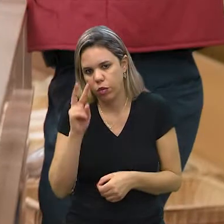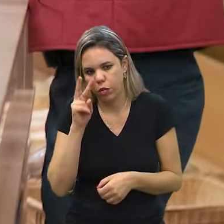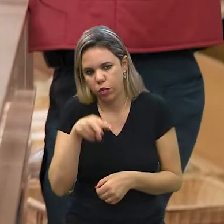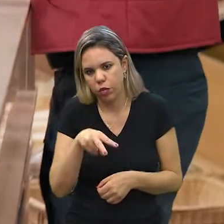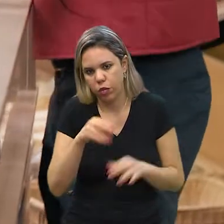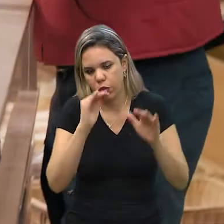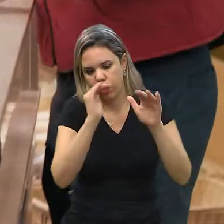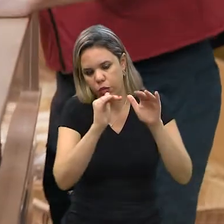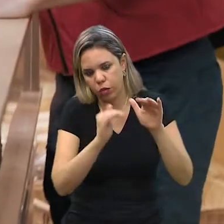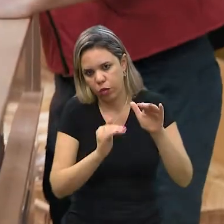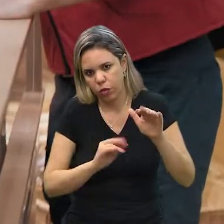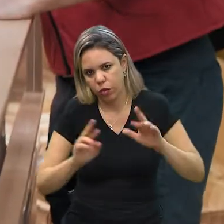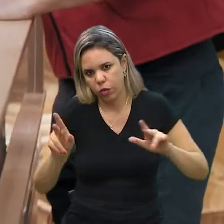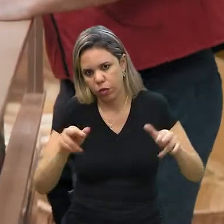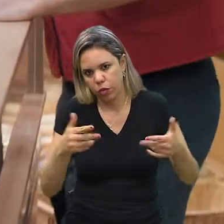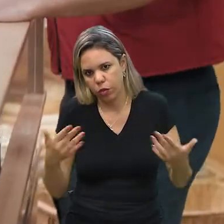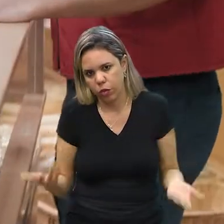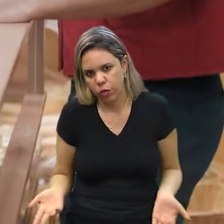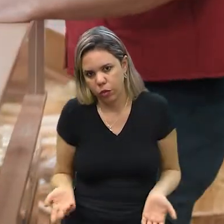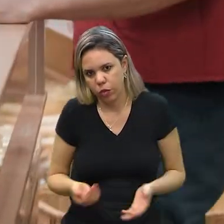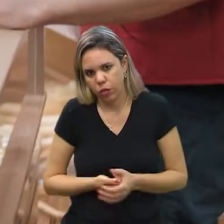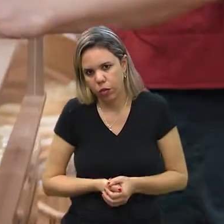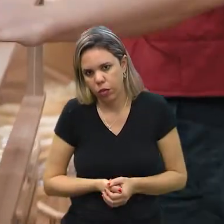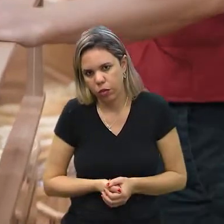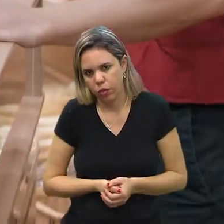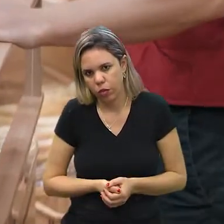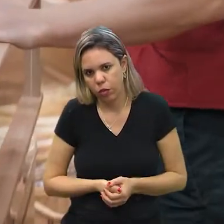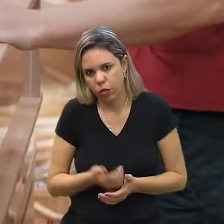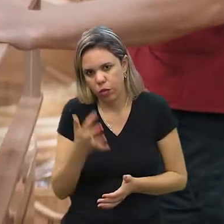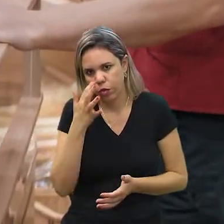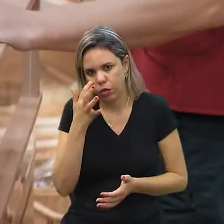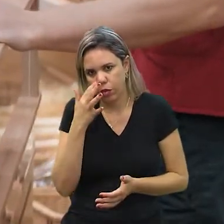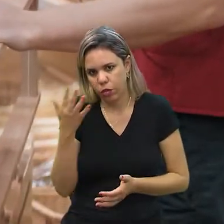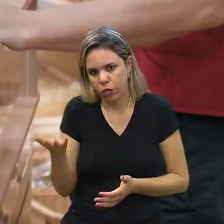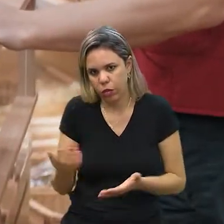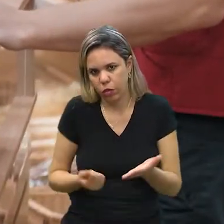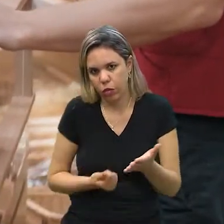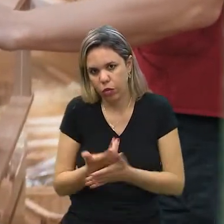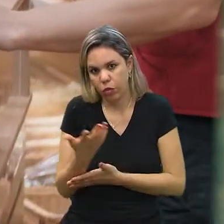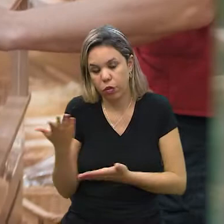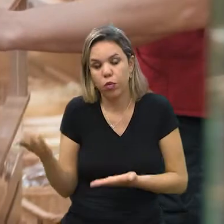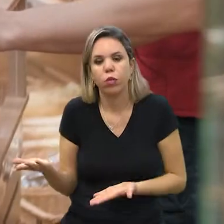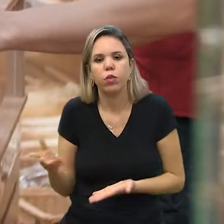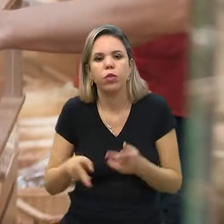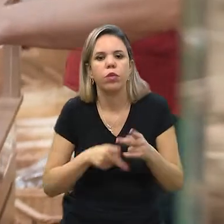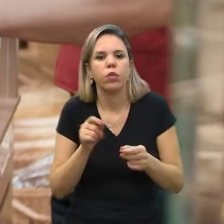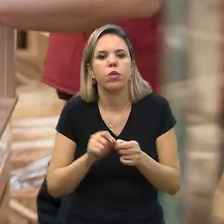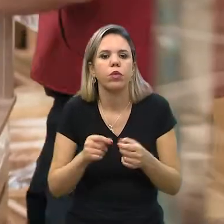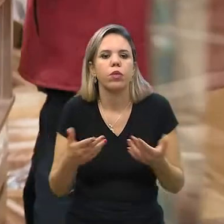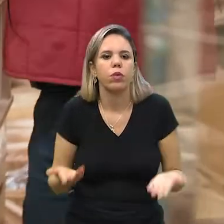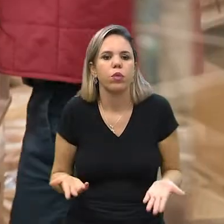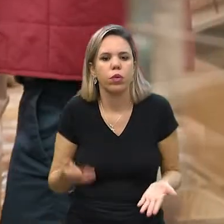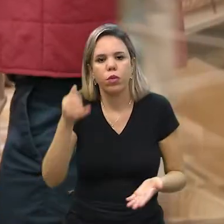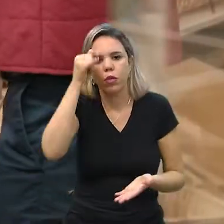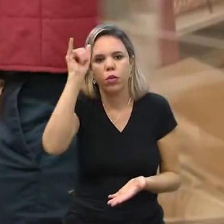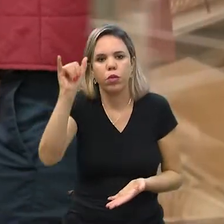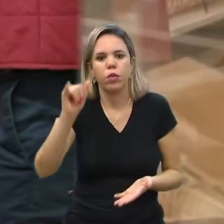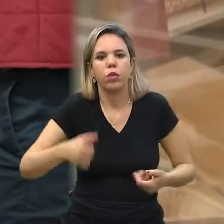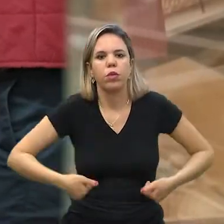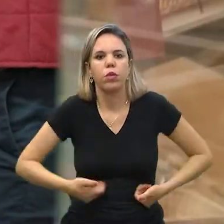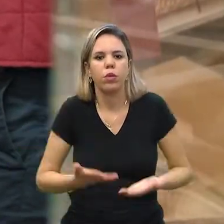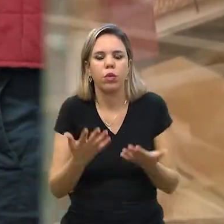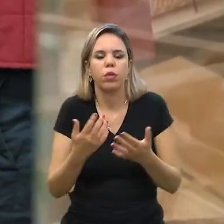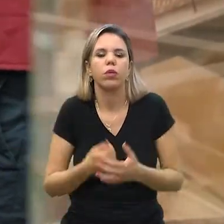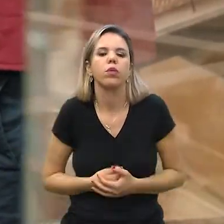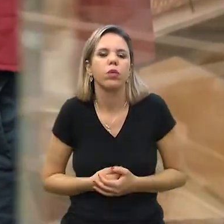lá nas gôndolas diferentes alguma coisa que chama atenção e acaba comprando. O que a pessoa deve fazer para evitar esse tipo de